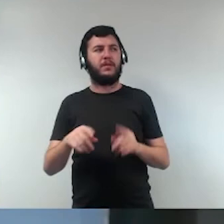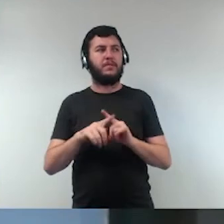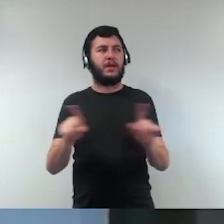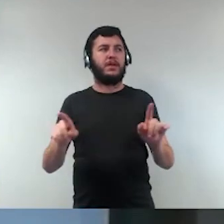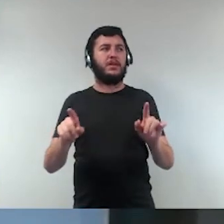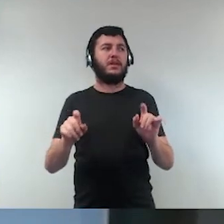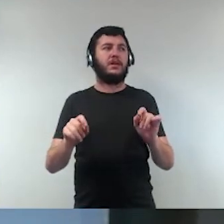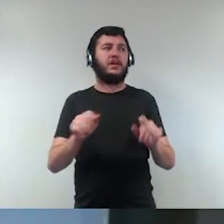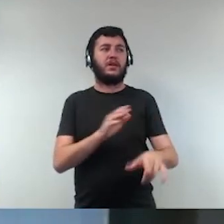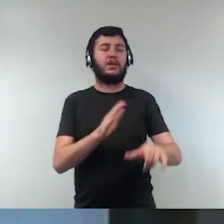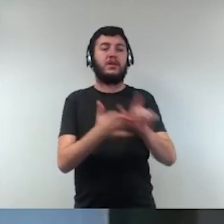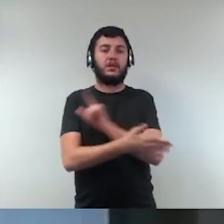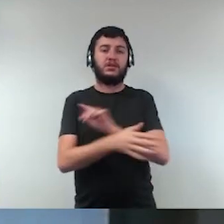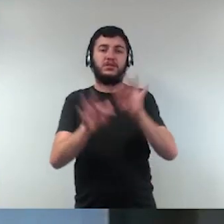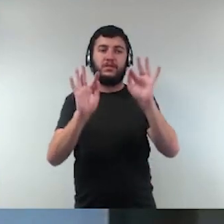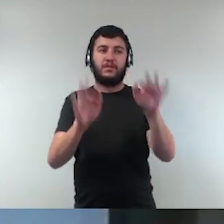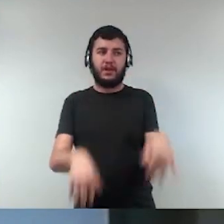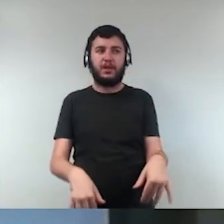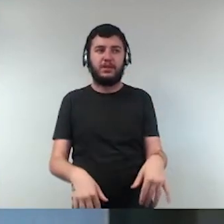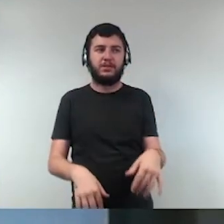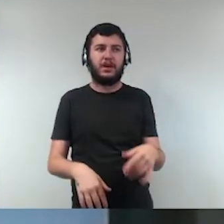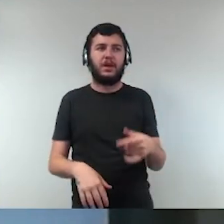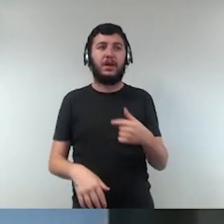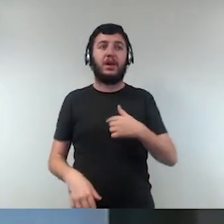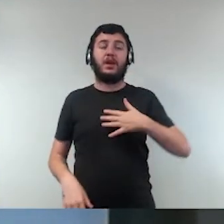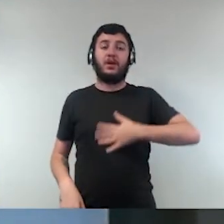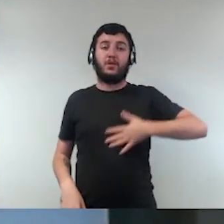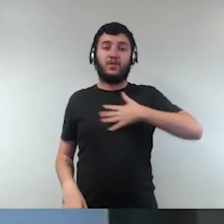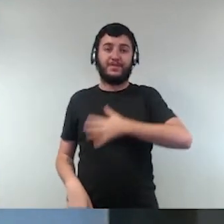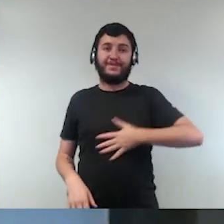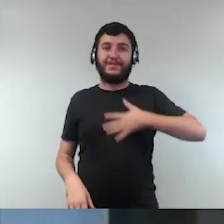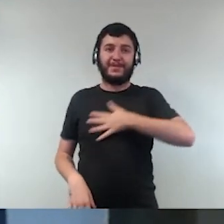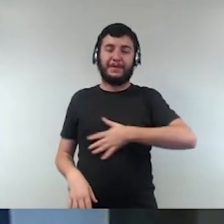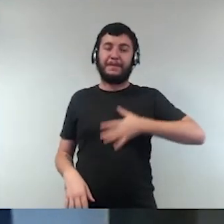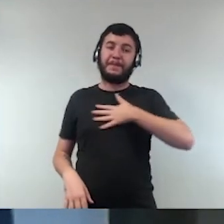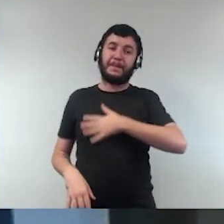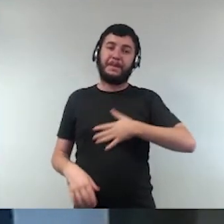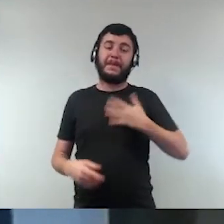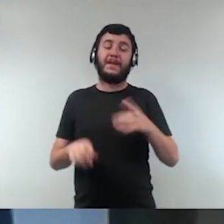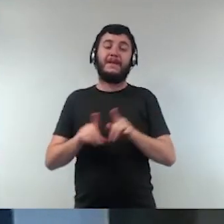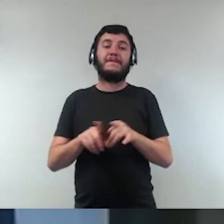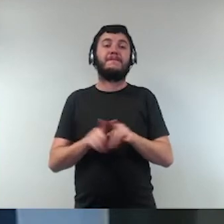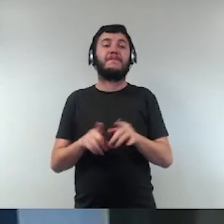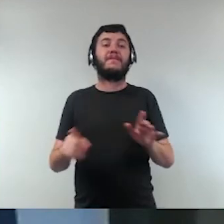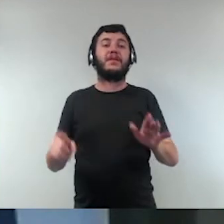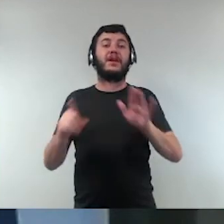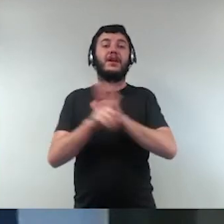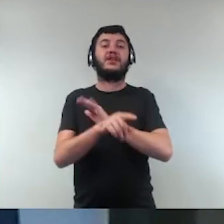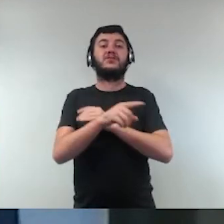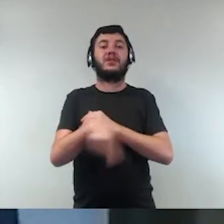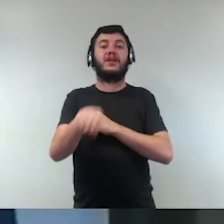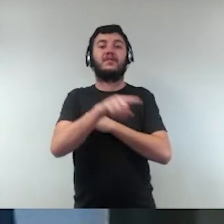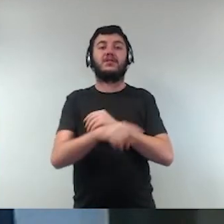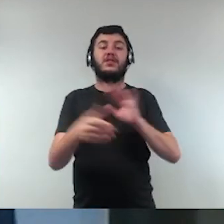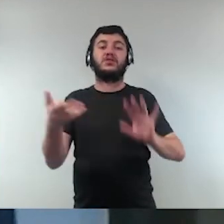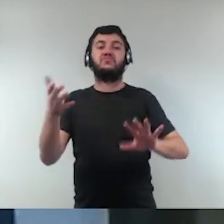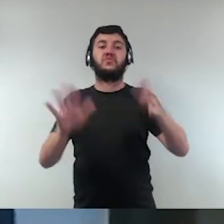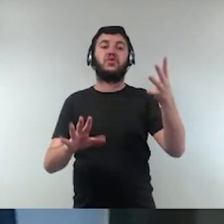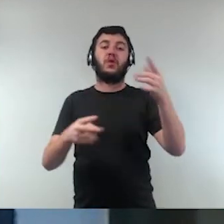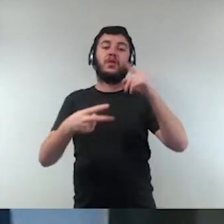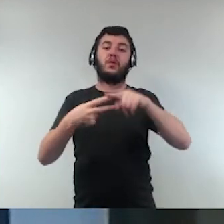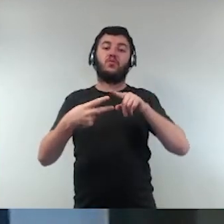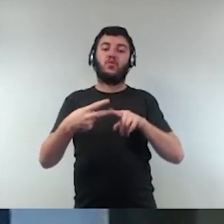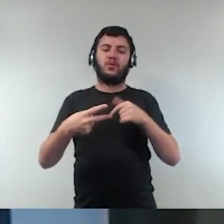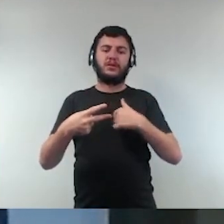sede de finalização, mas gostaria de escutá-los a respeito de duas circunstâncias. Uma que tem me chamado a atenção